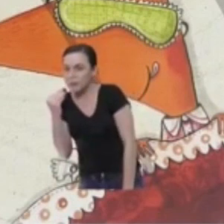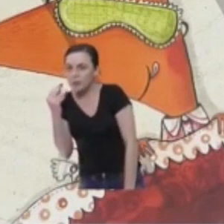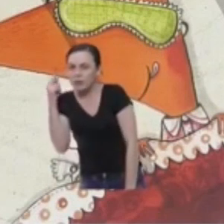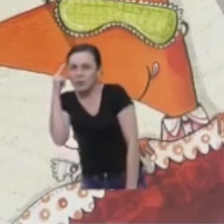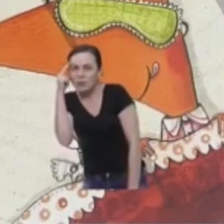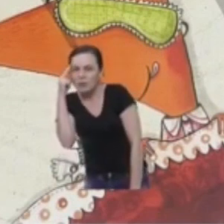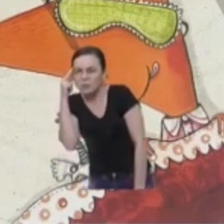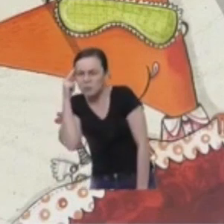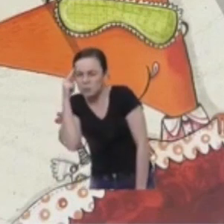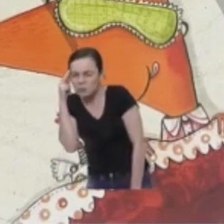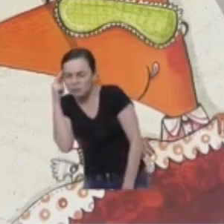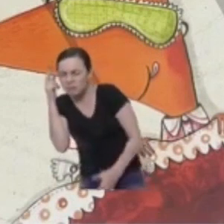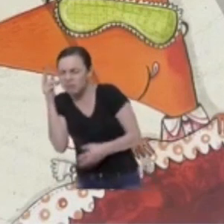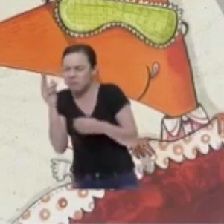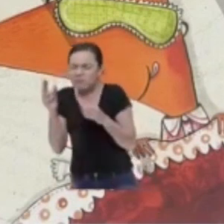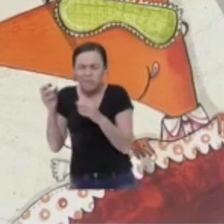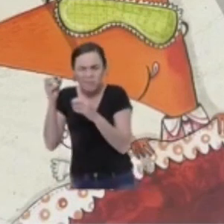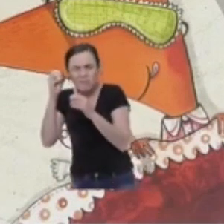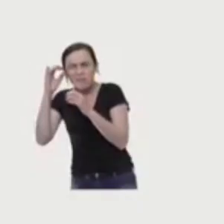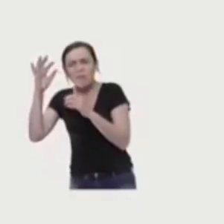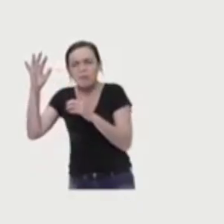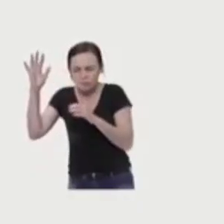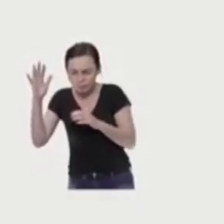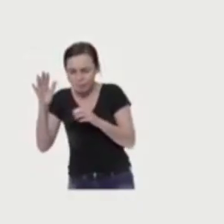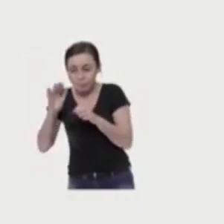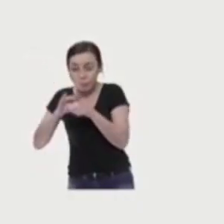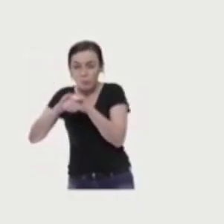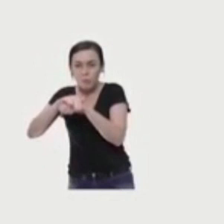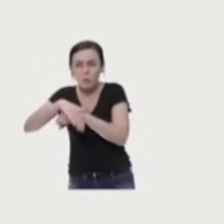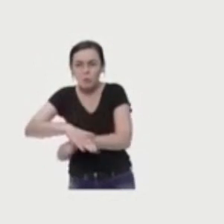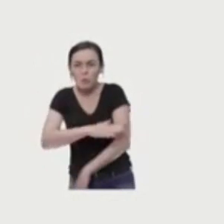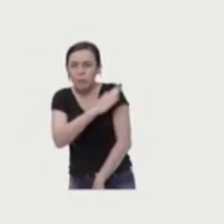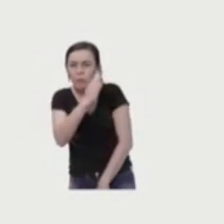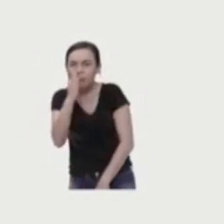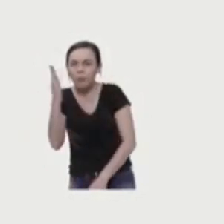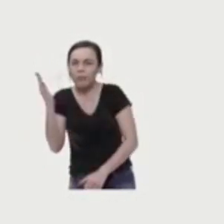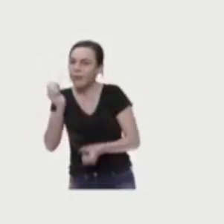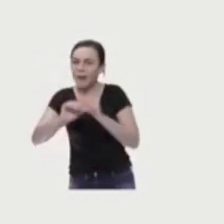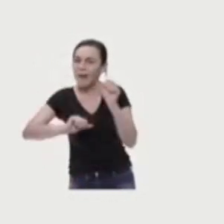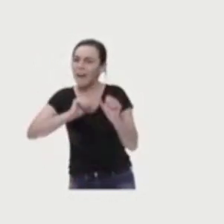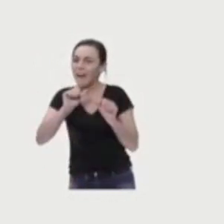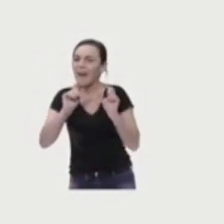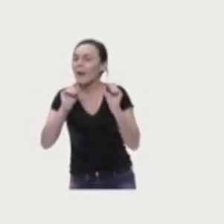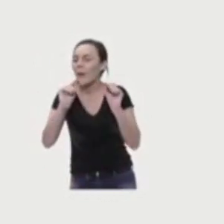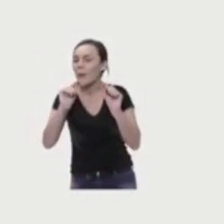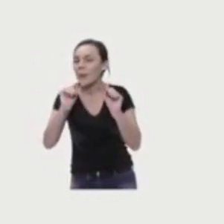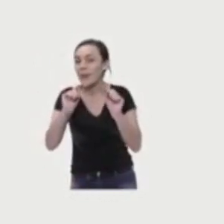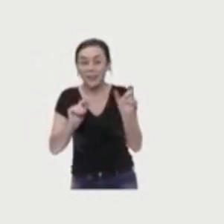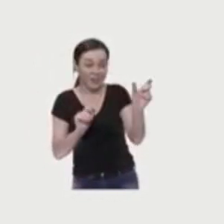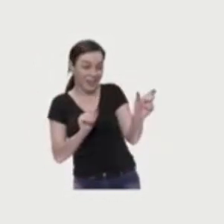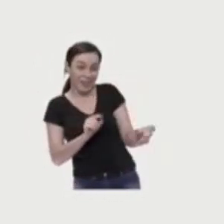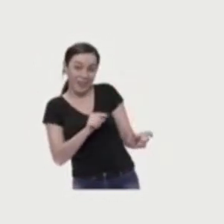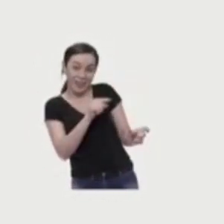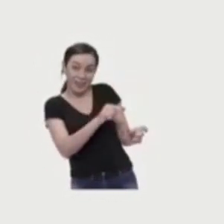uma noite de sonhos ovulantes. Durante a noite, muita coisa havia mudado.